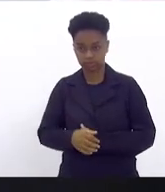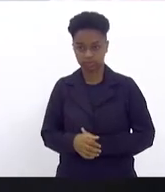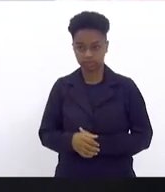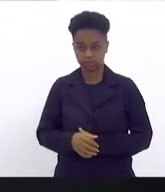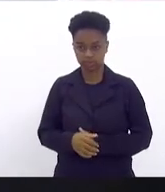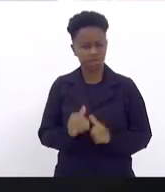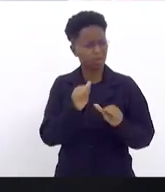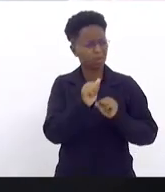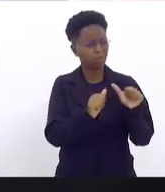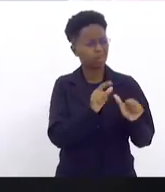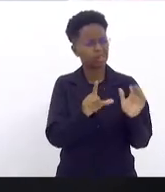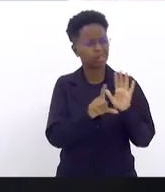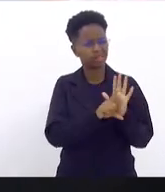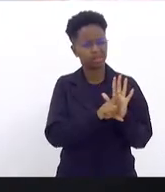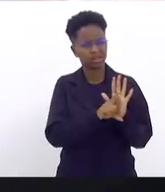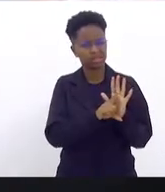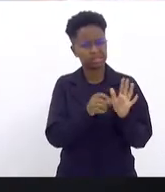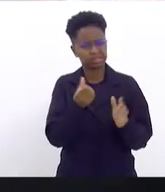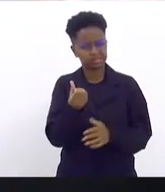altera a lei número